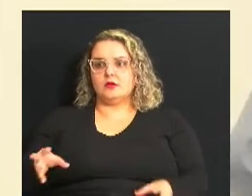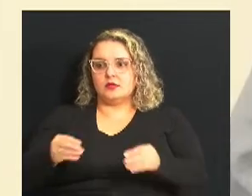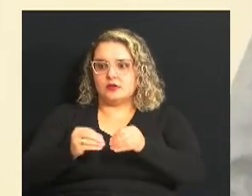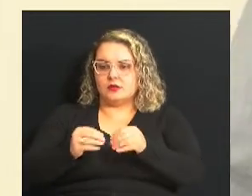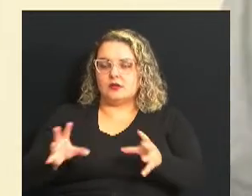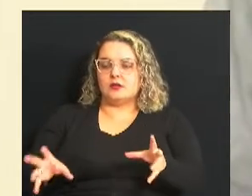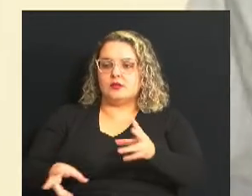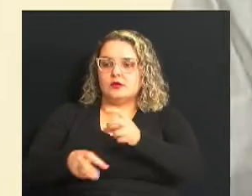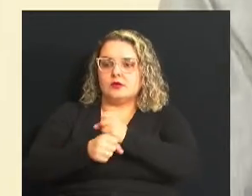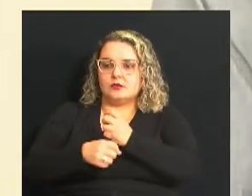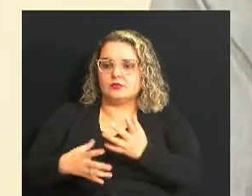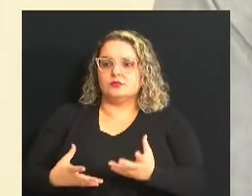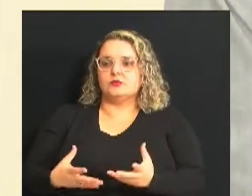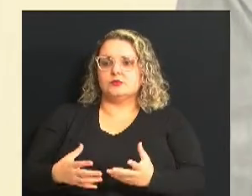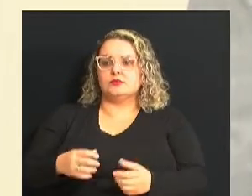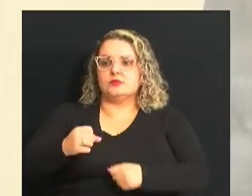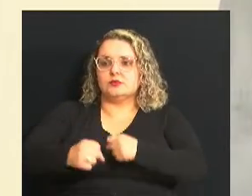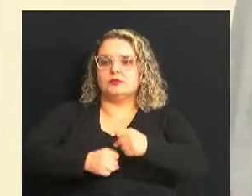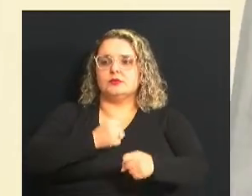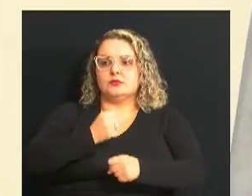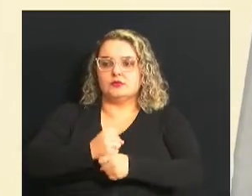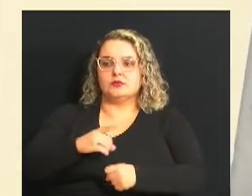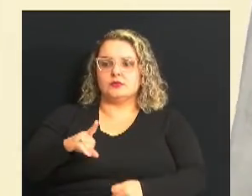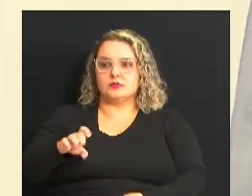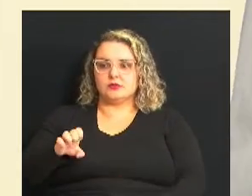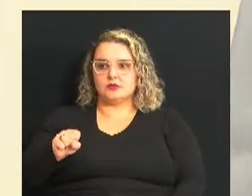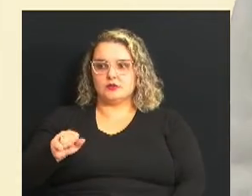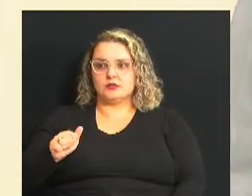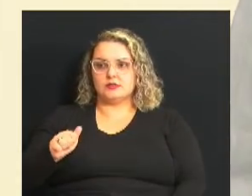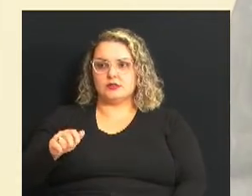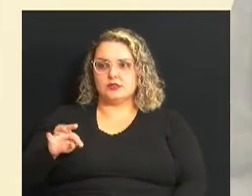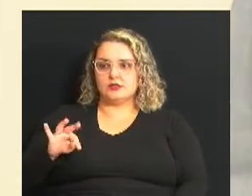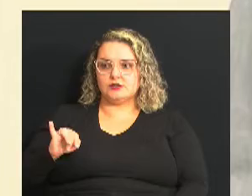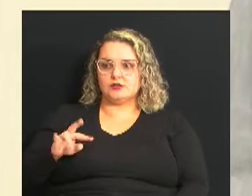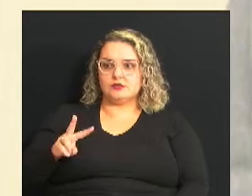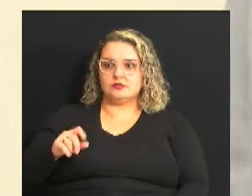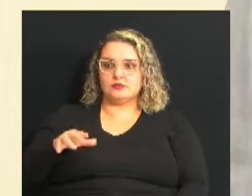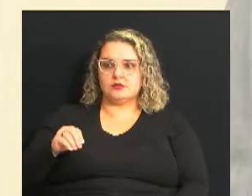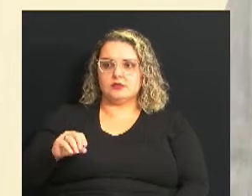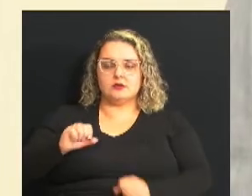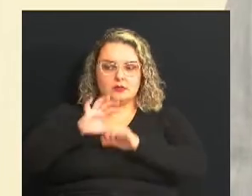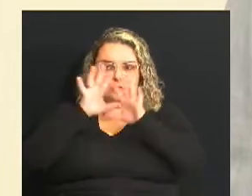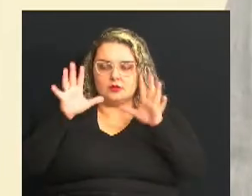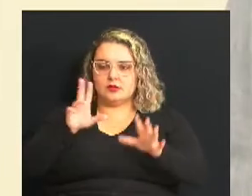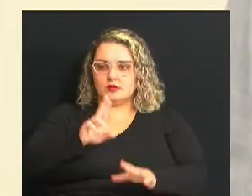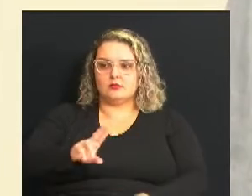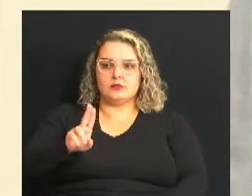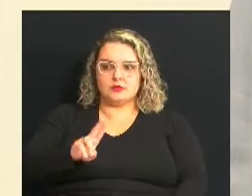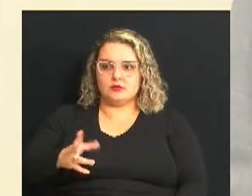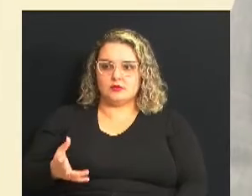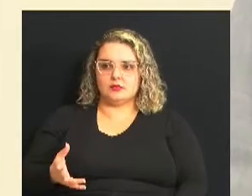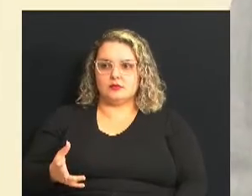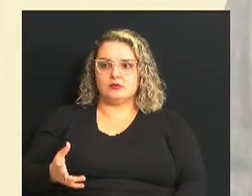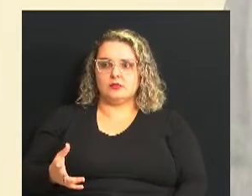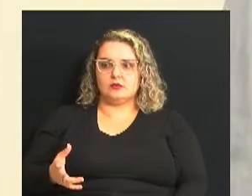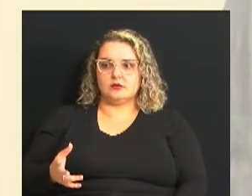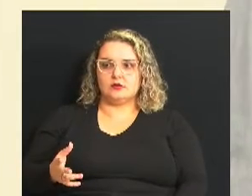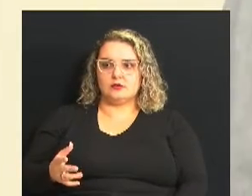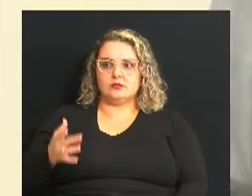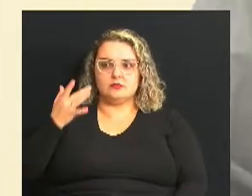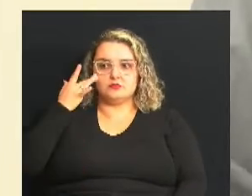fazer a desativação, então transparente para o usuário não tem nenhuma noção do que